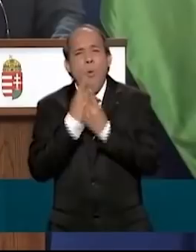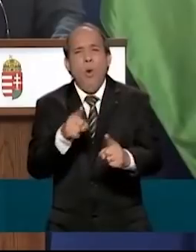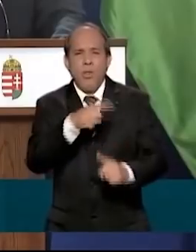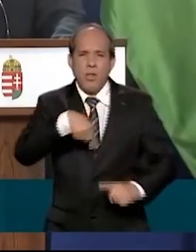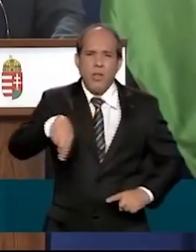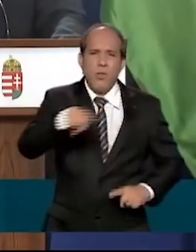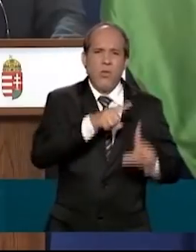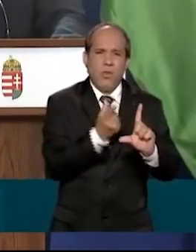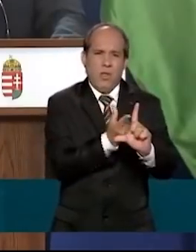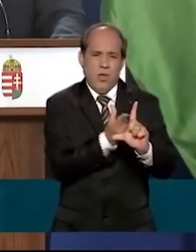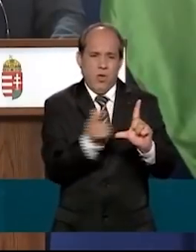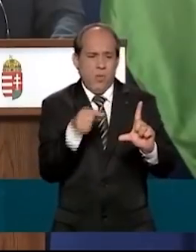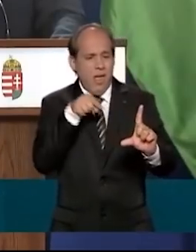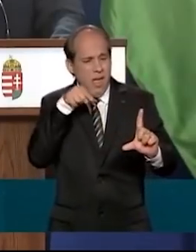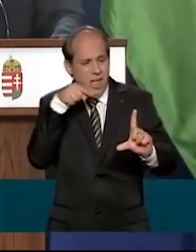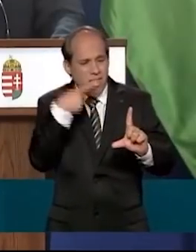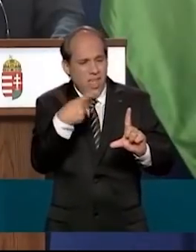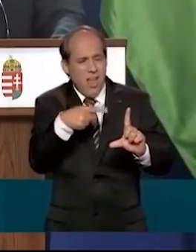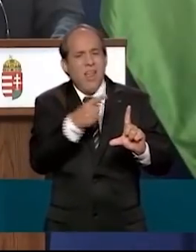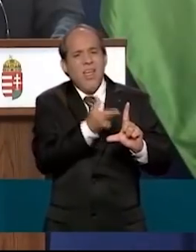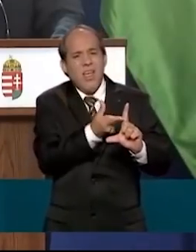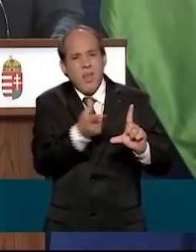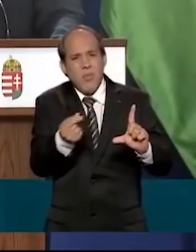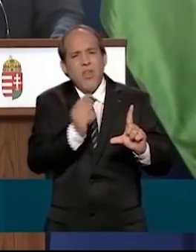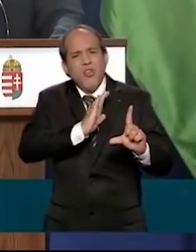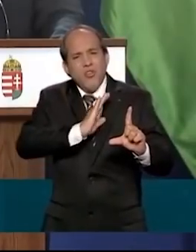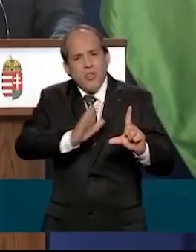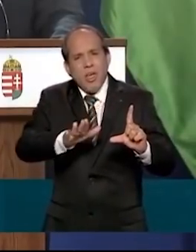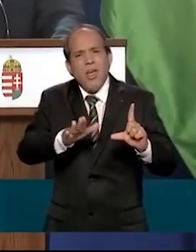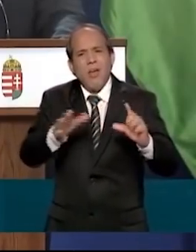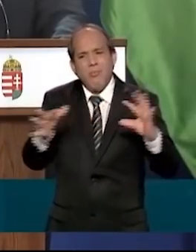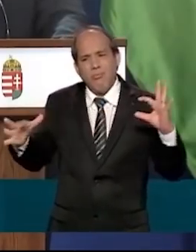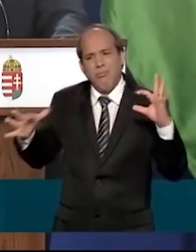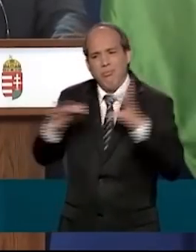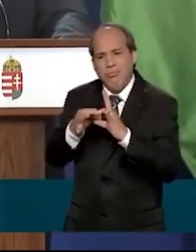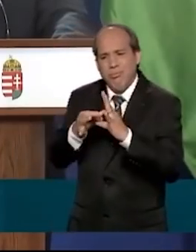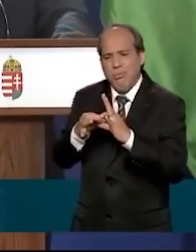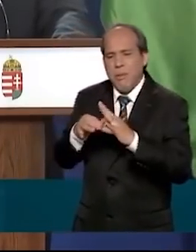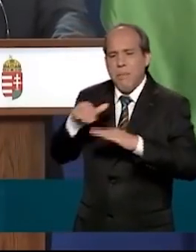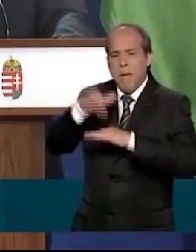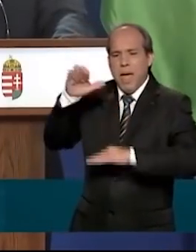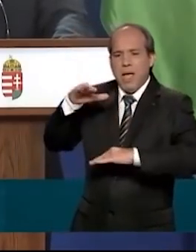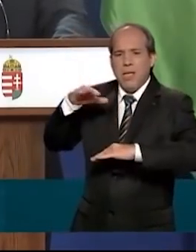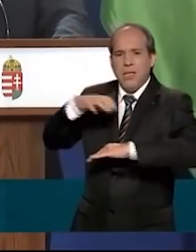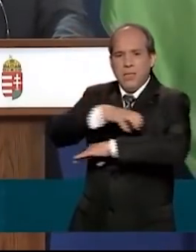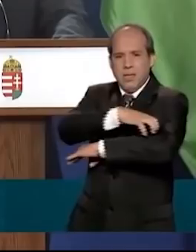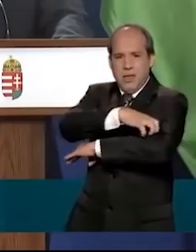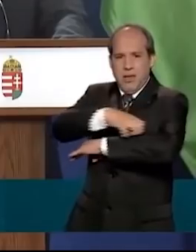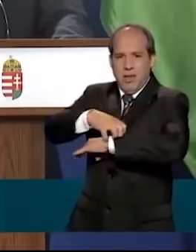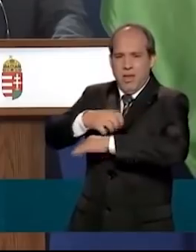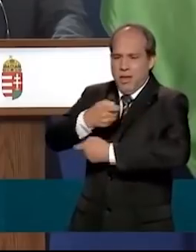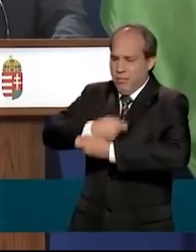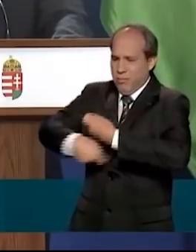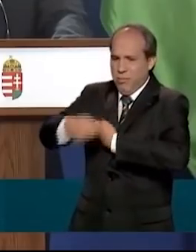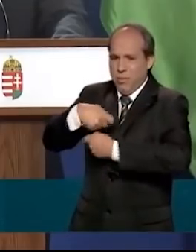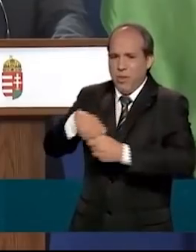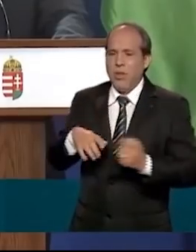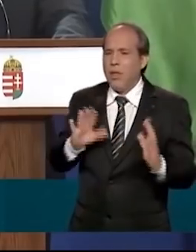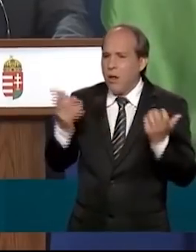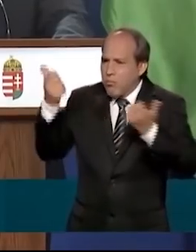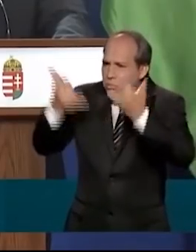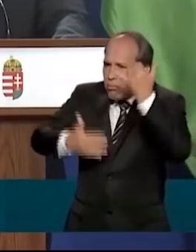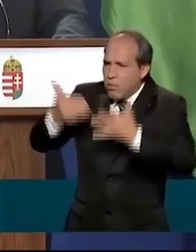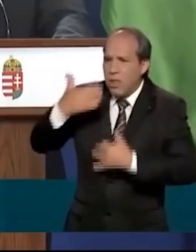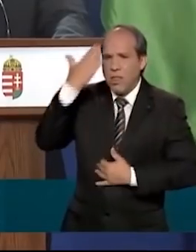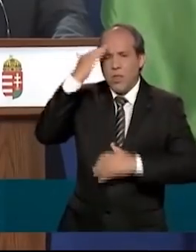nossa economia que vem obviamente em grande parte do agronegócio então dúvidas diz